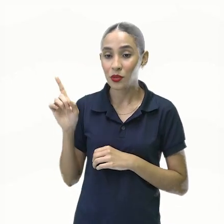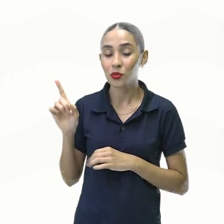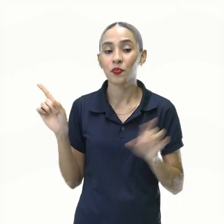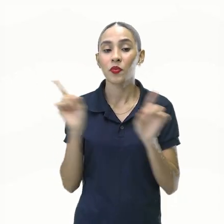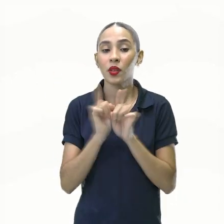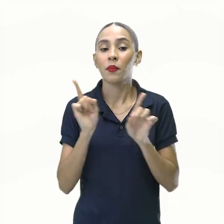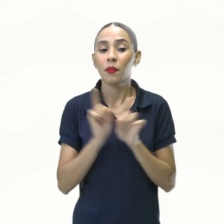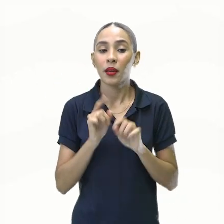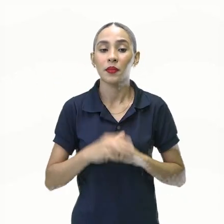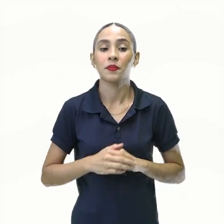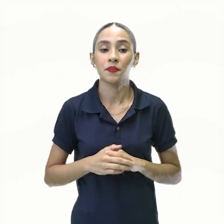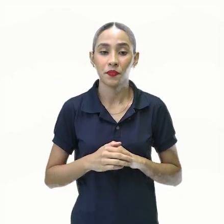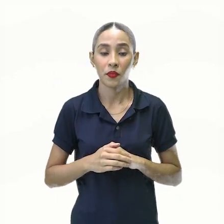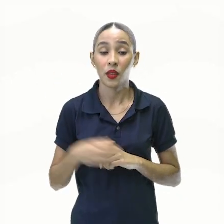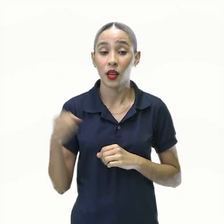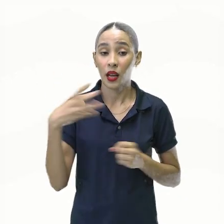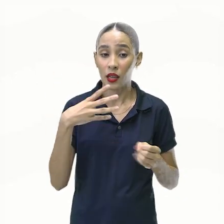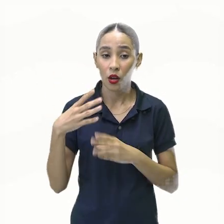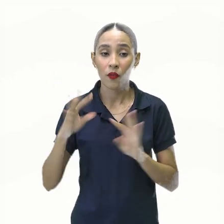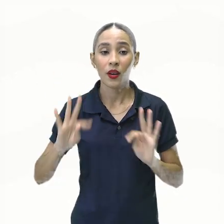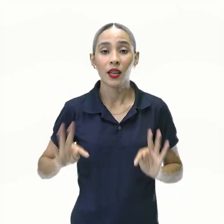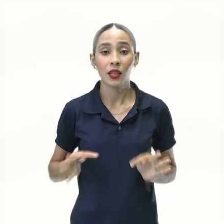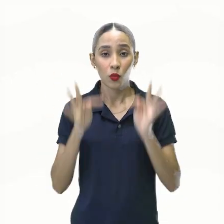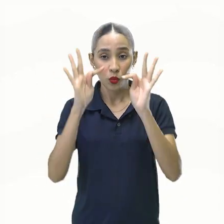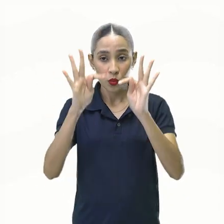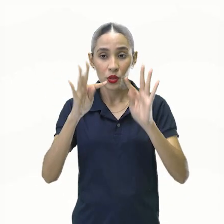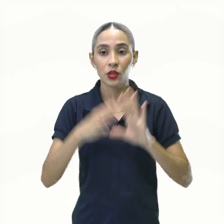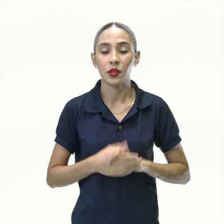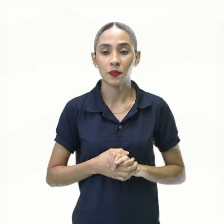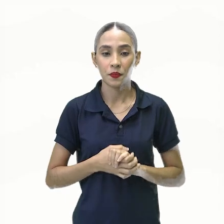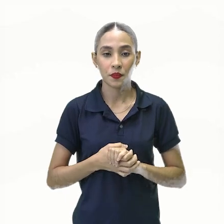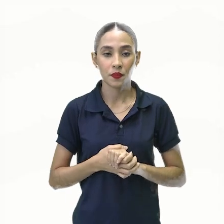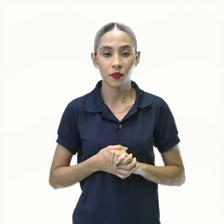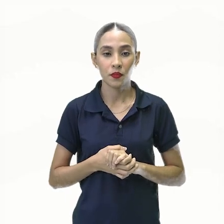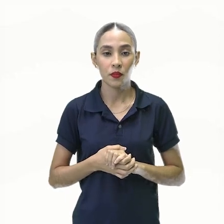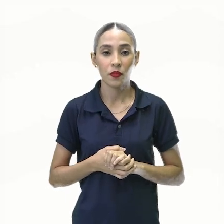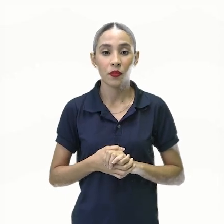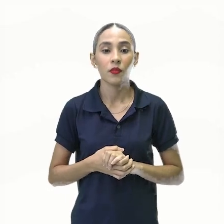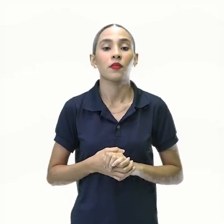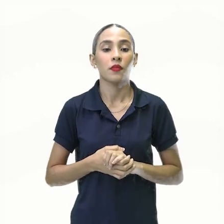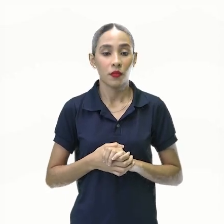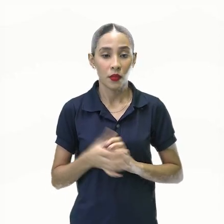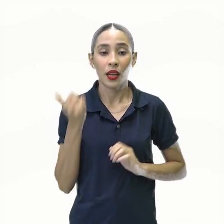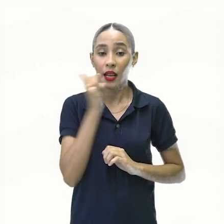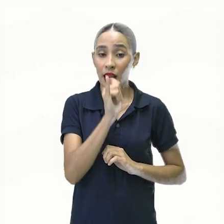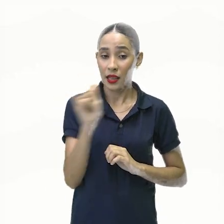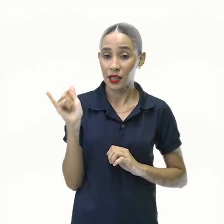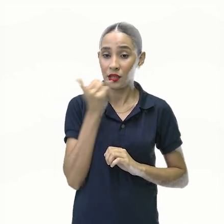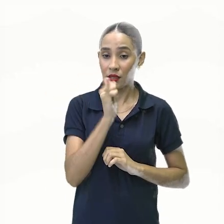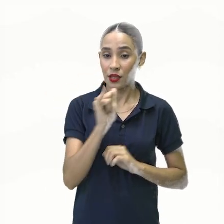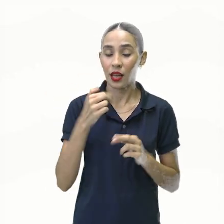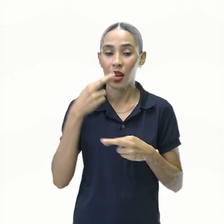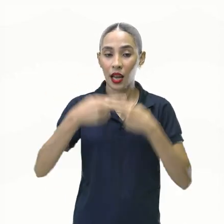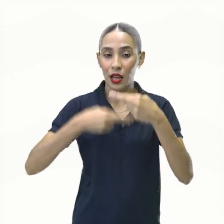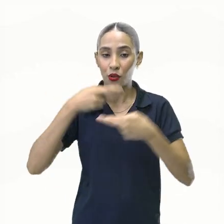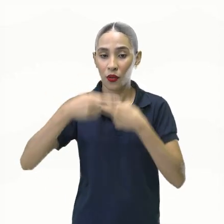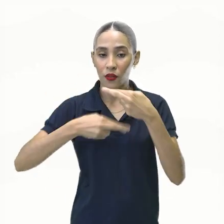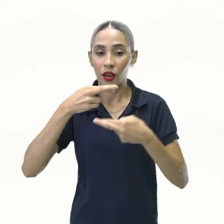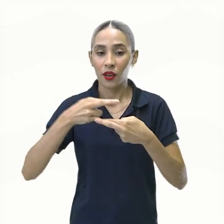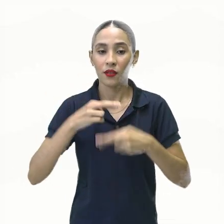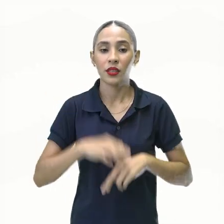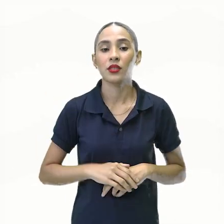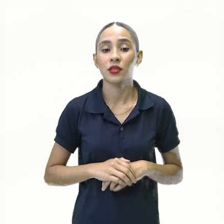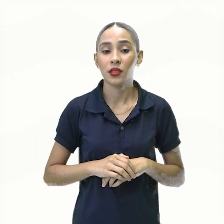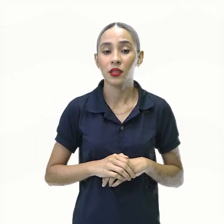nisso, eu tenho aqui que as novas tecnologias, olha só, como as energias renováveis, como nós